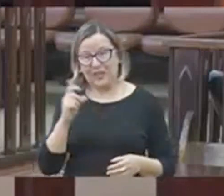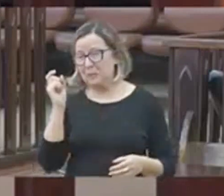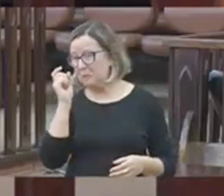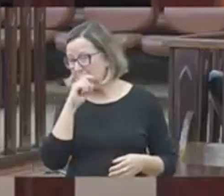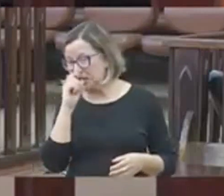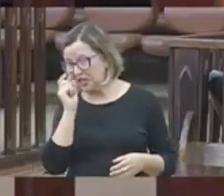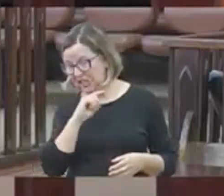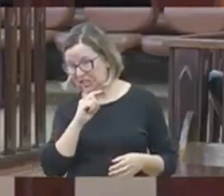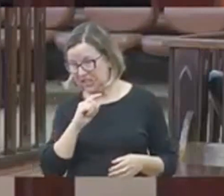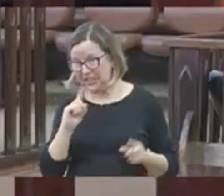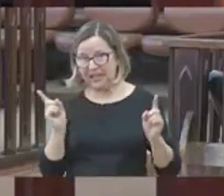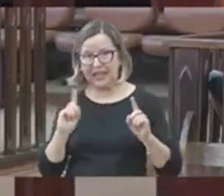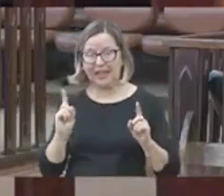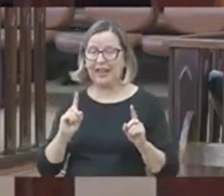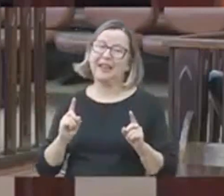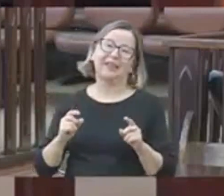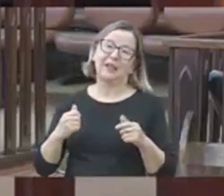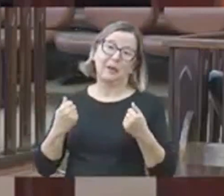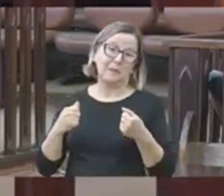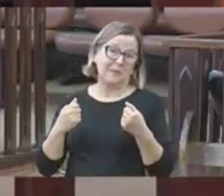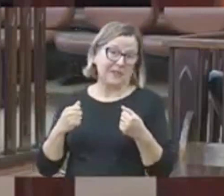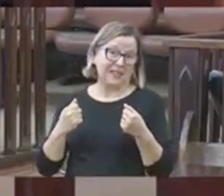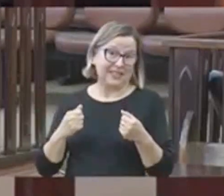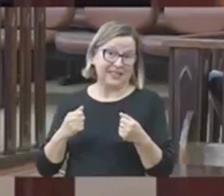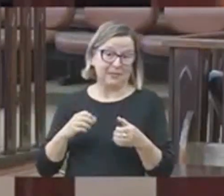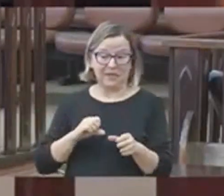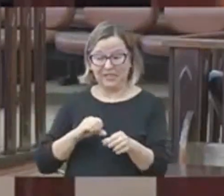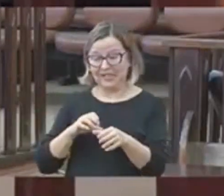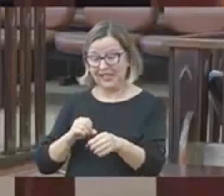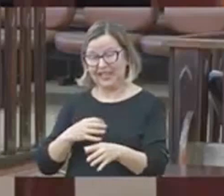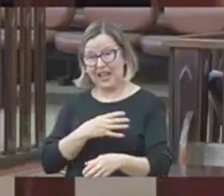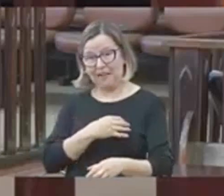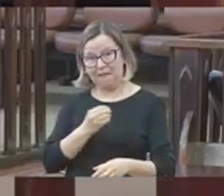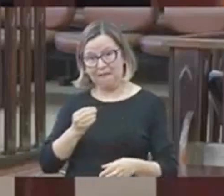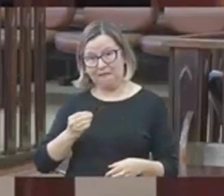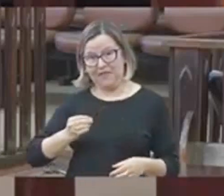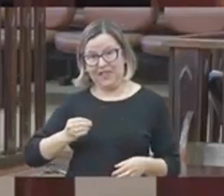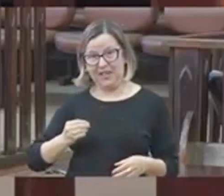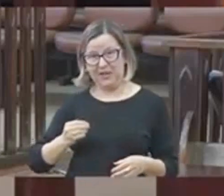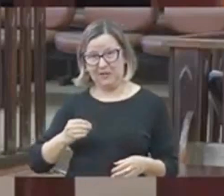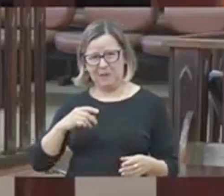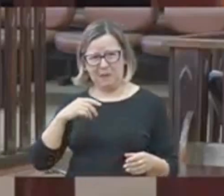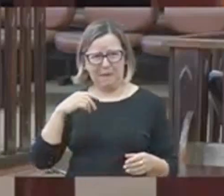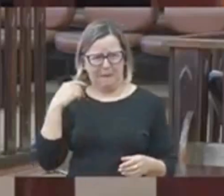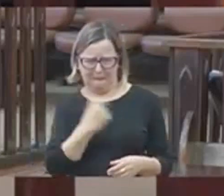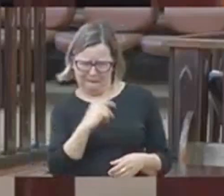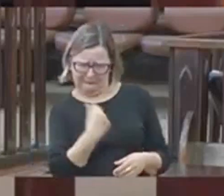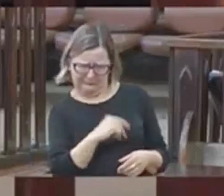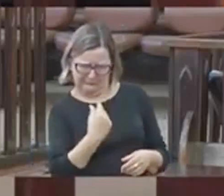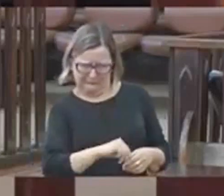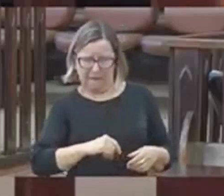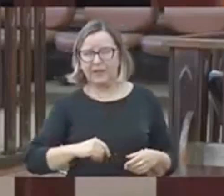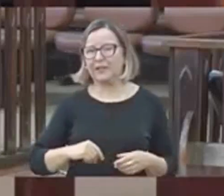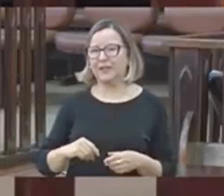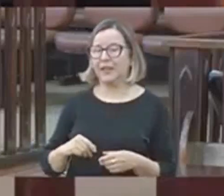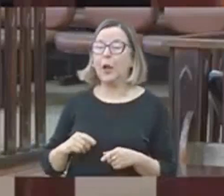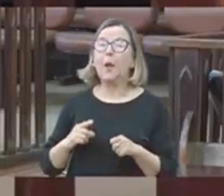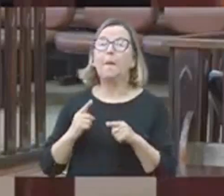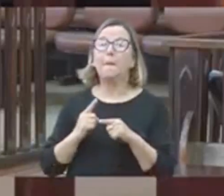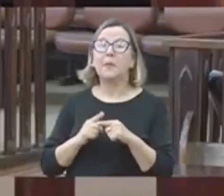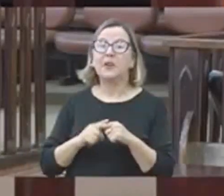bater em outro, porque eles já nascem e se desencaminham, a Bíblia diz isso. Esta é a realidade do ser